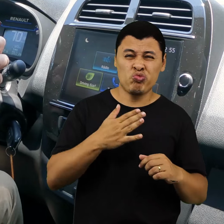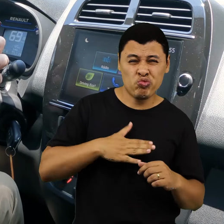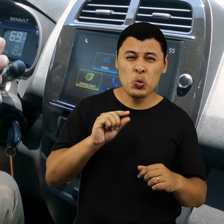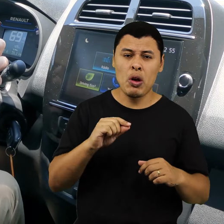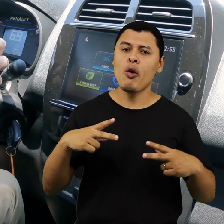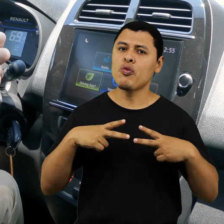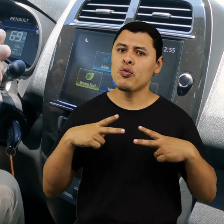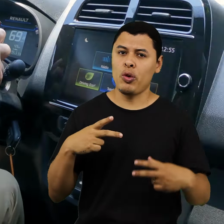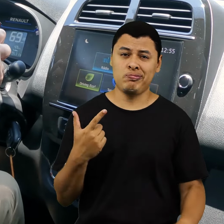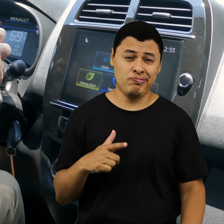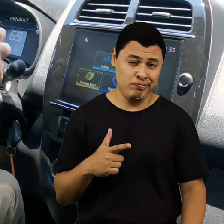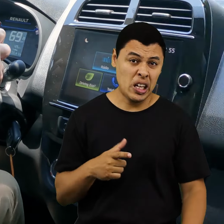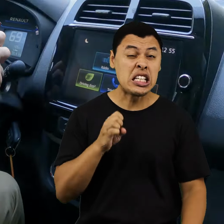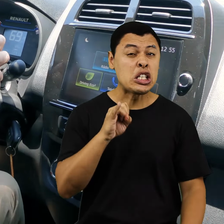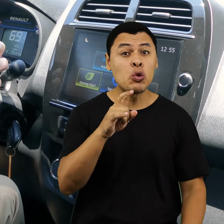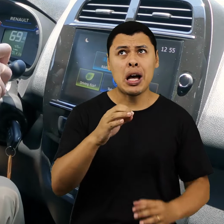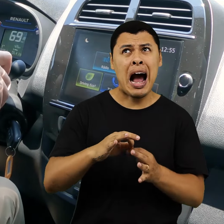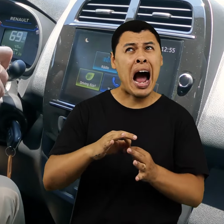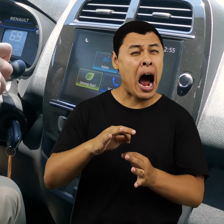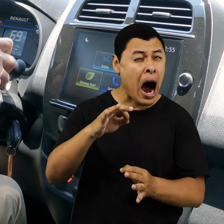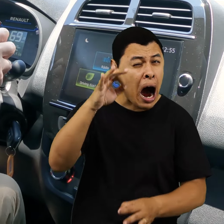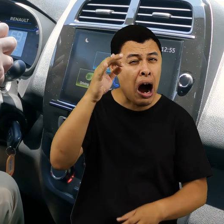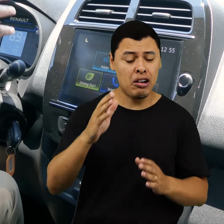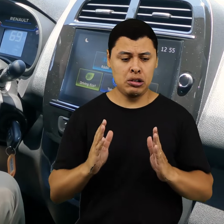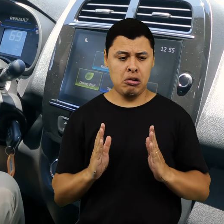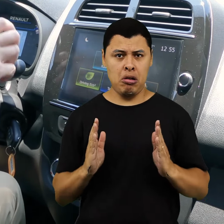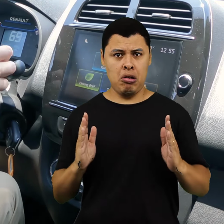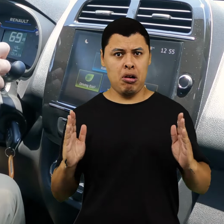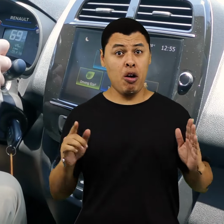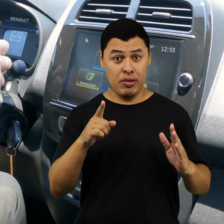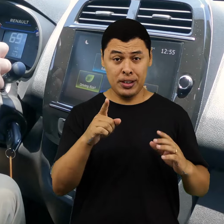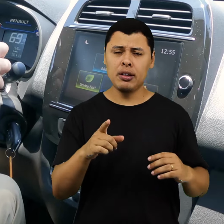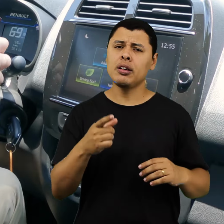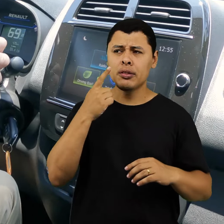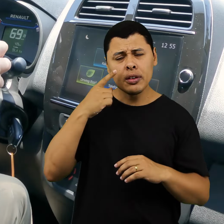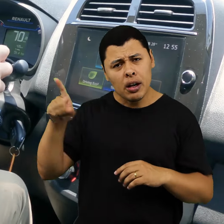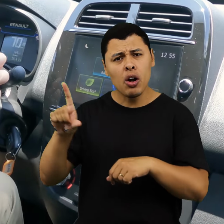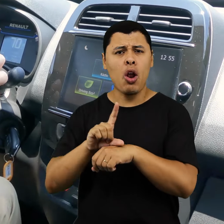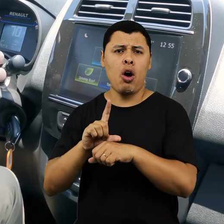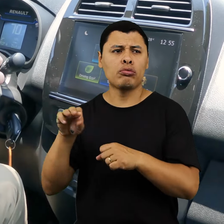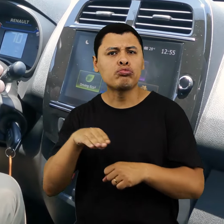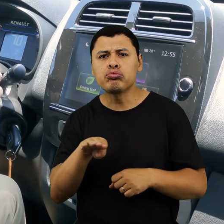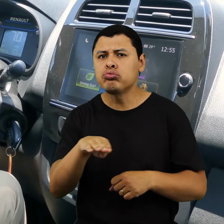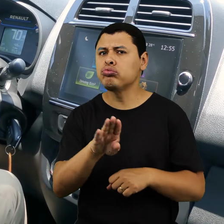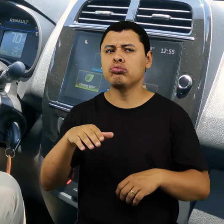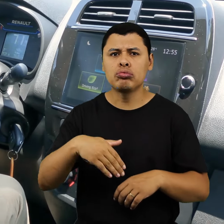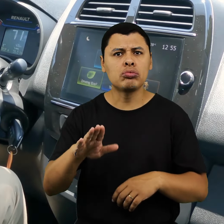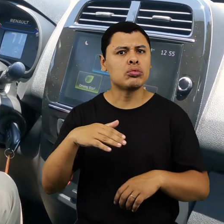questão de ergonomia. Então, se você é um cara alto, um cara largo, faça um test drive, ande por um bom tempo com o